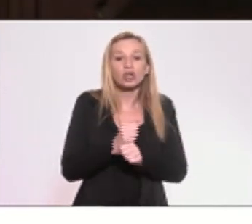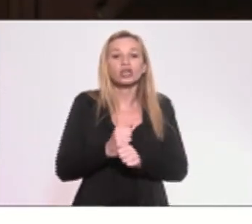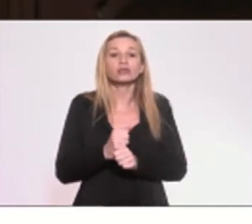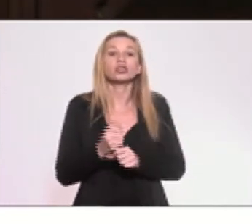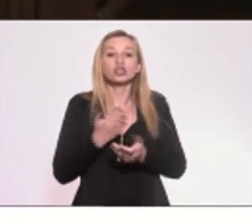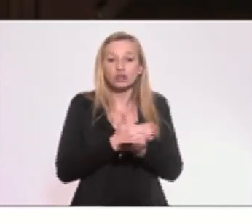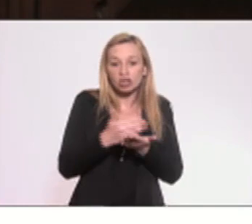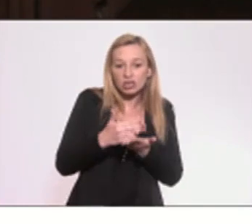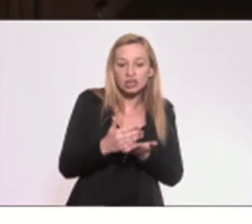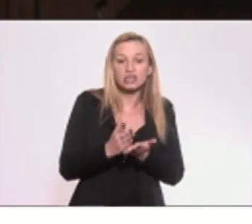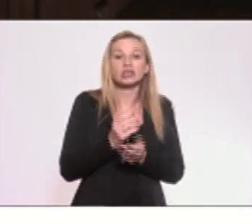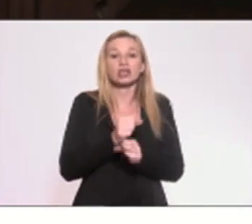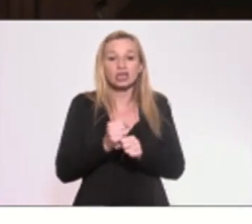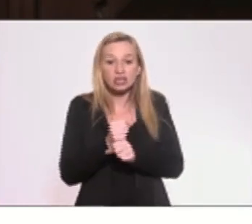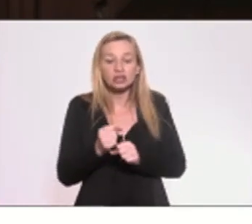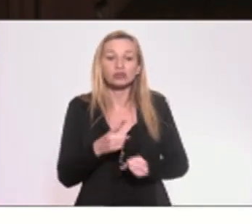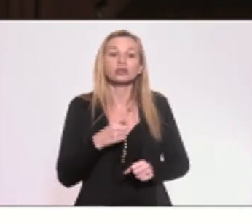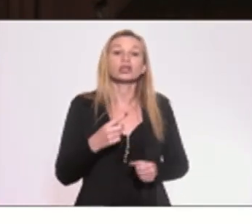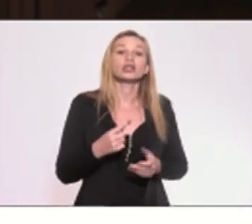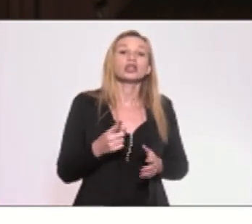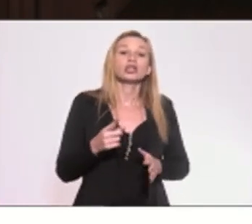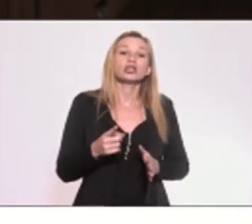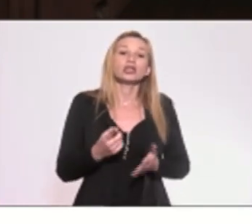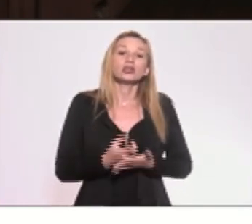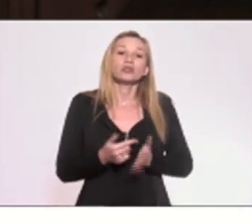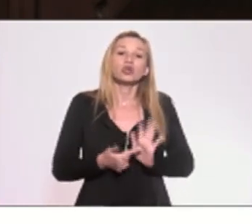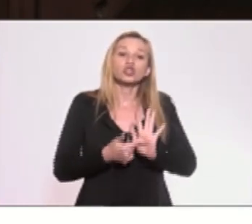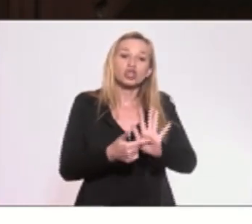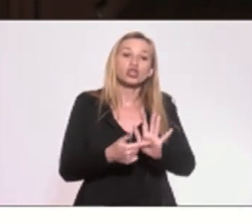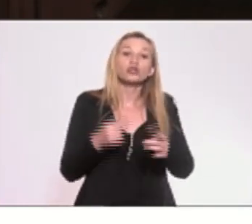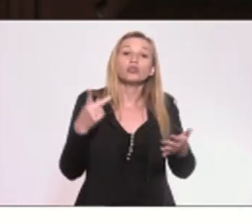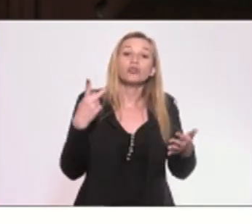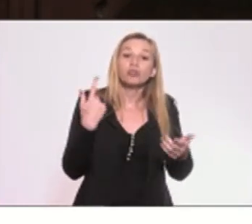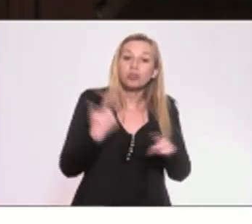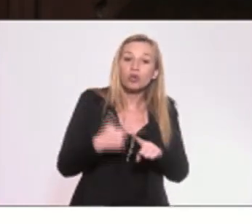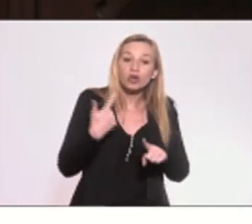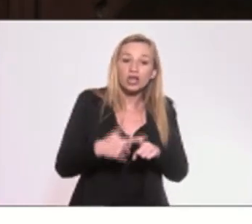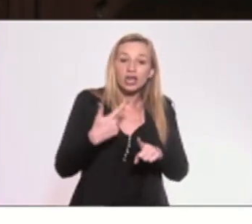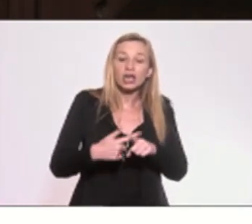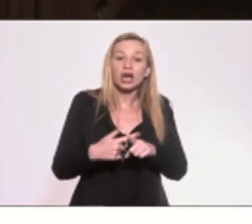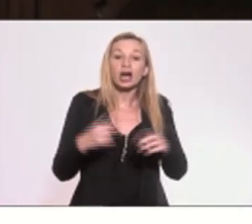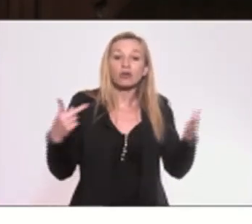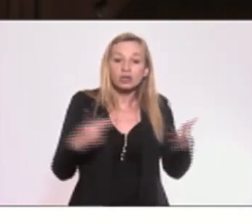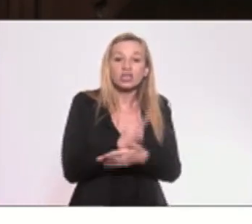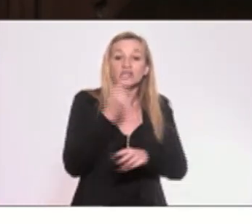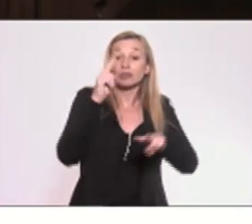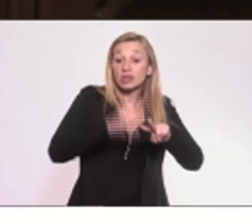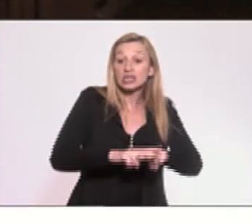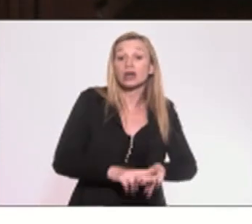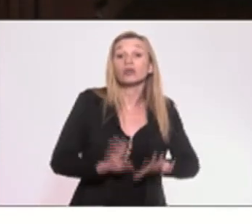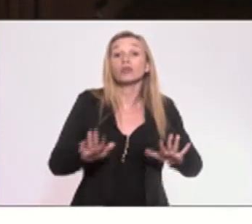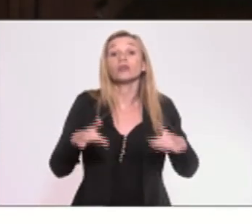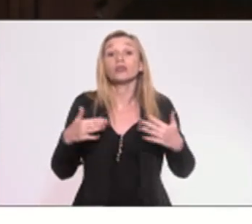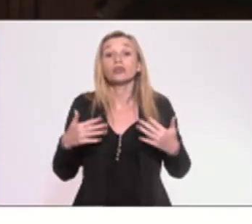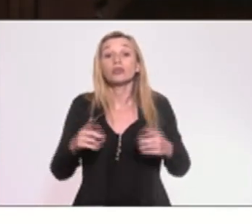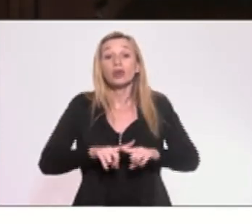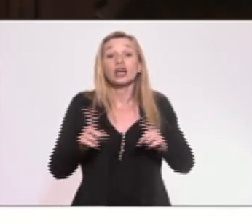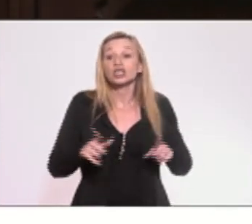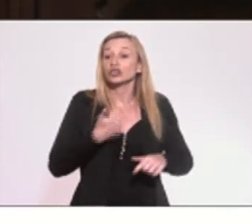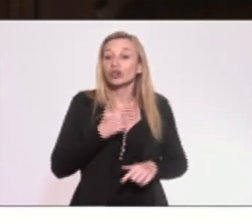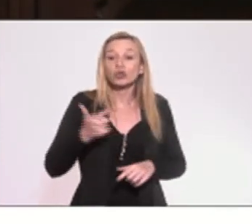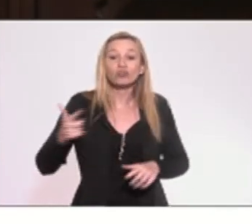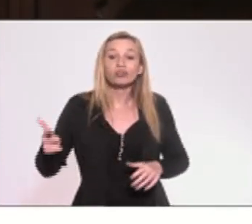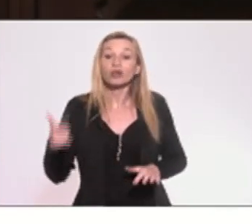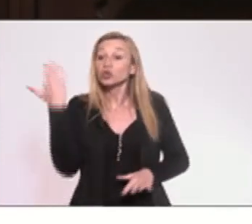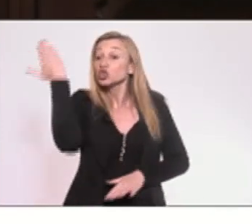desse ano deram para a gente subsídios de por que essas prisões foram feitas. No entanto, nós não temos